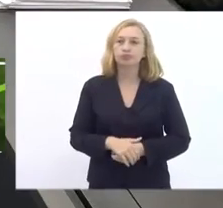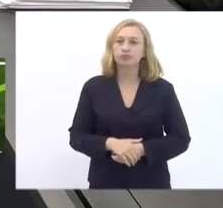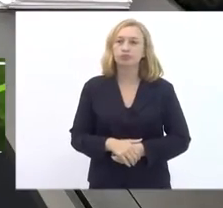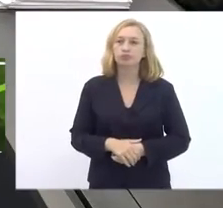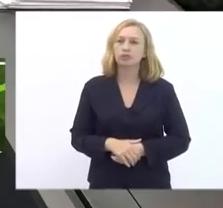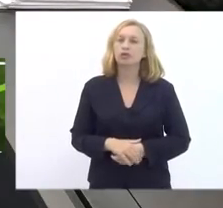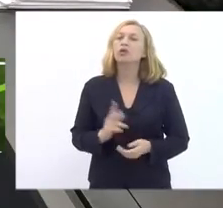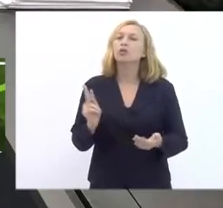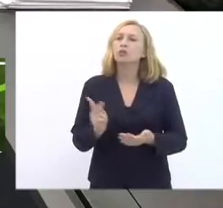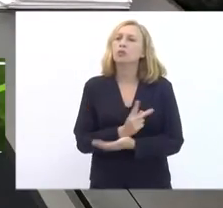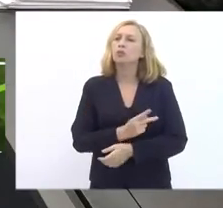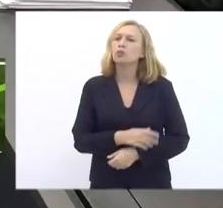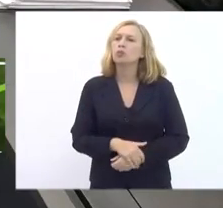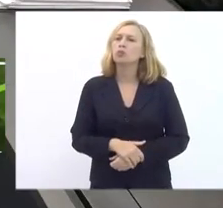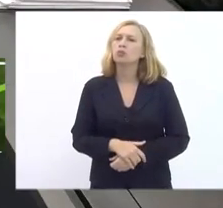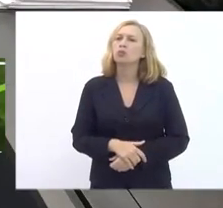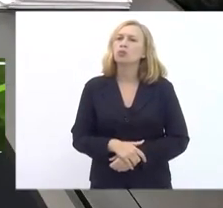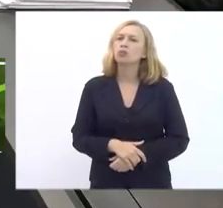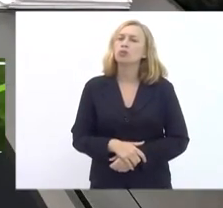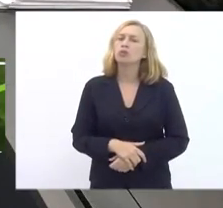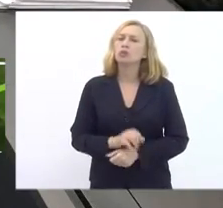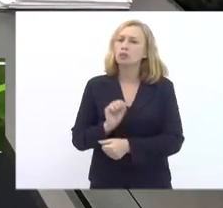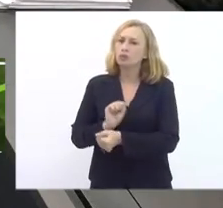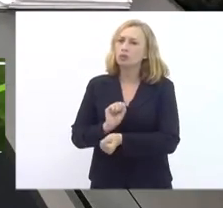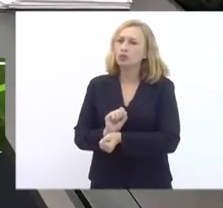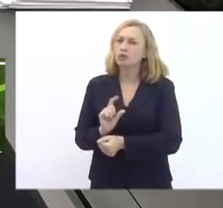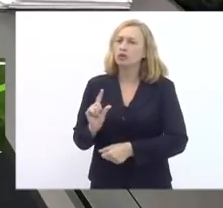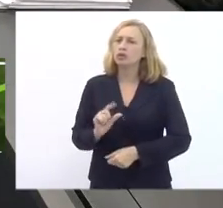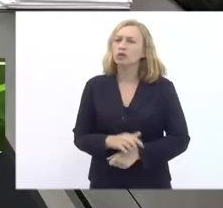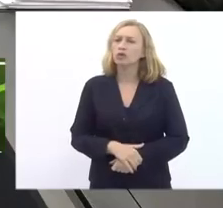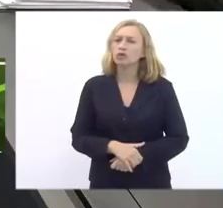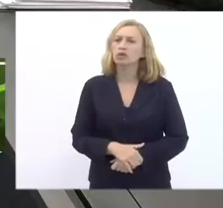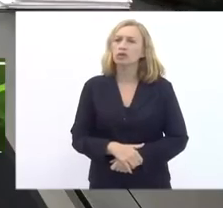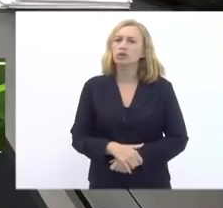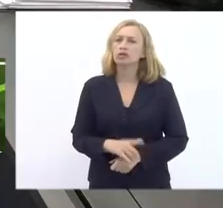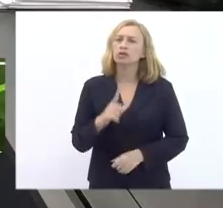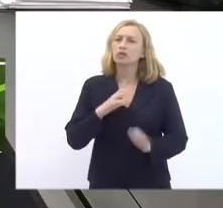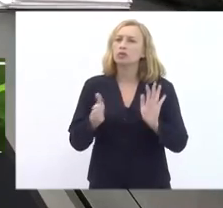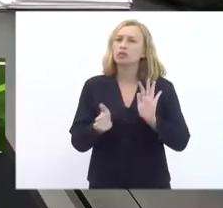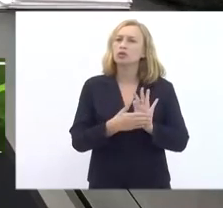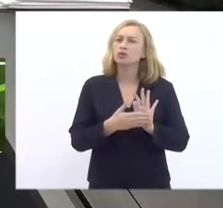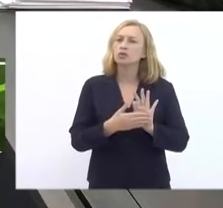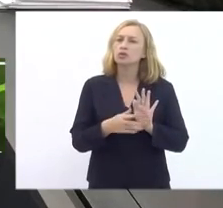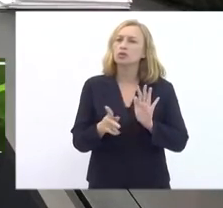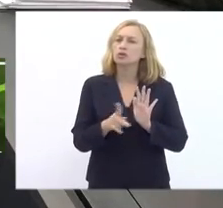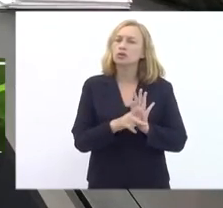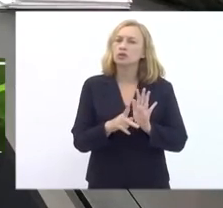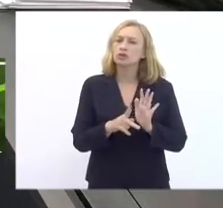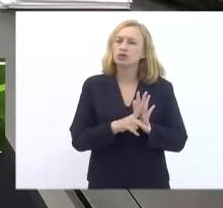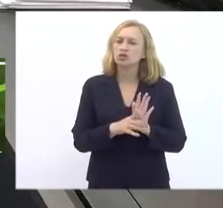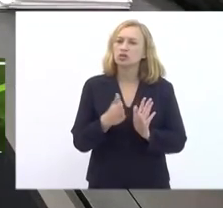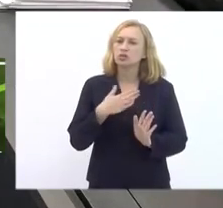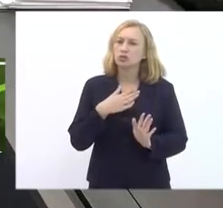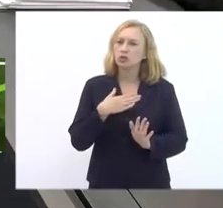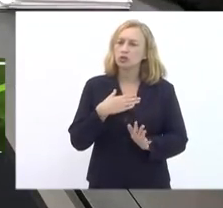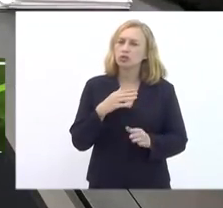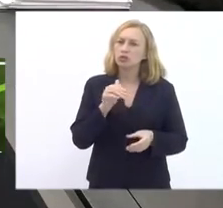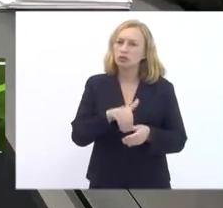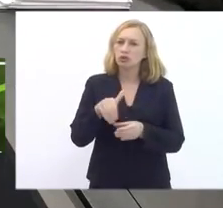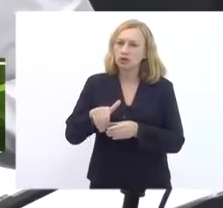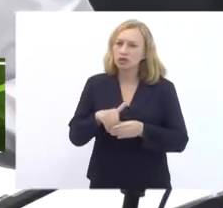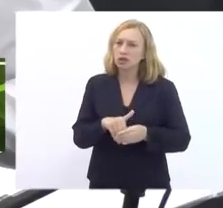Não, o que acontece é o seguinte. Só que um minutinho, deixa eu olhar aqui. Tem um projeto meu que eu quero. Gostaria que fosse